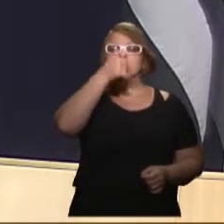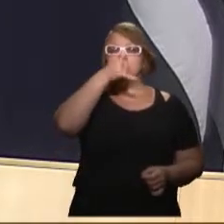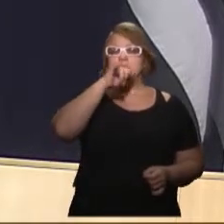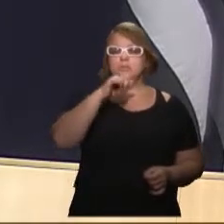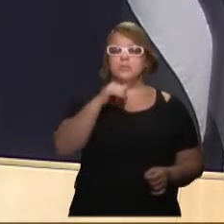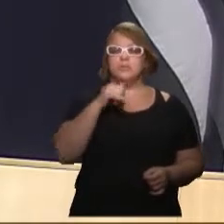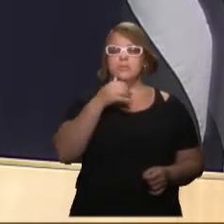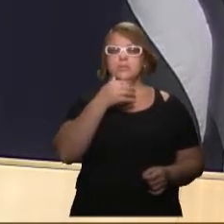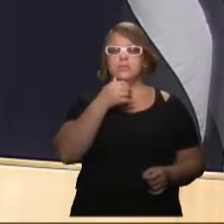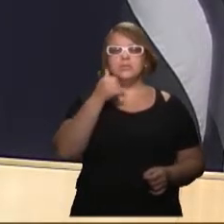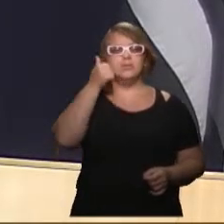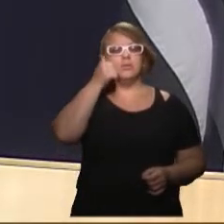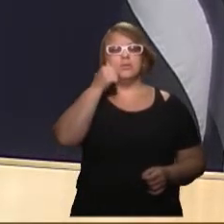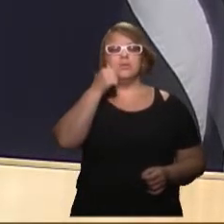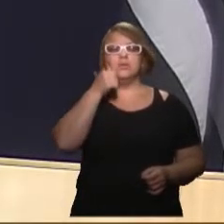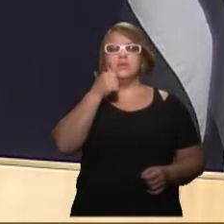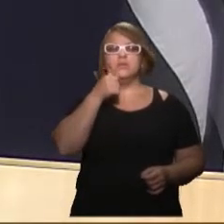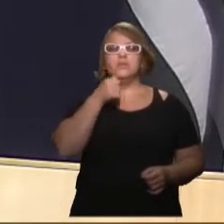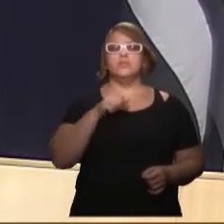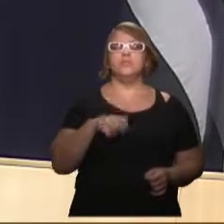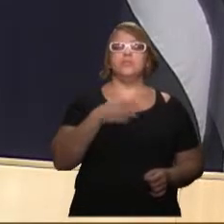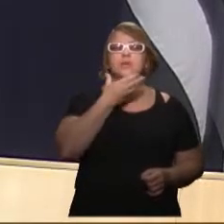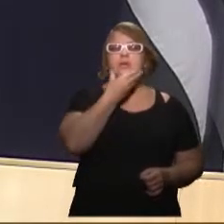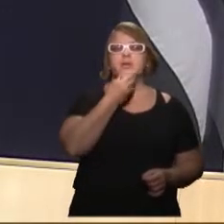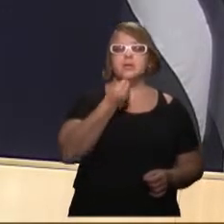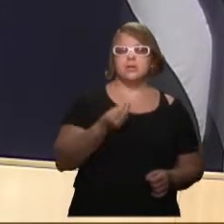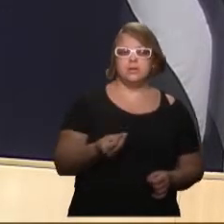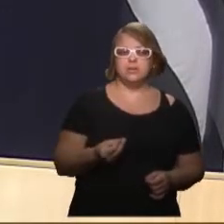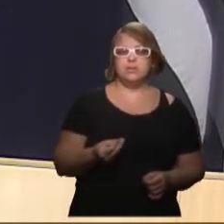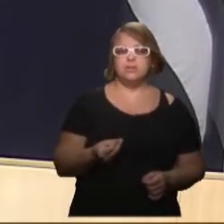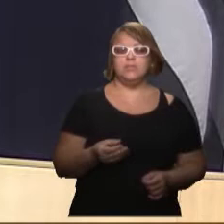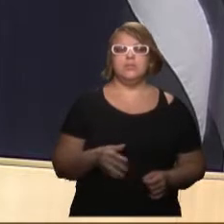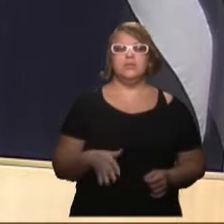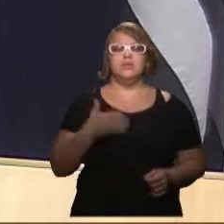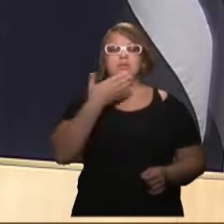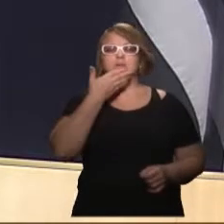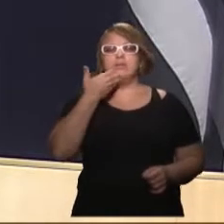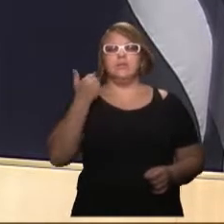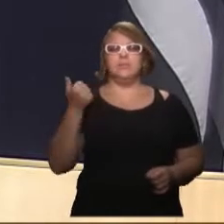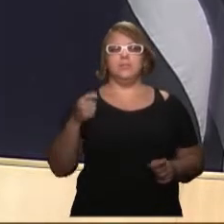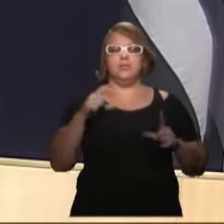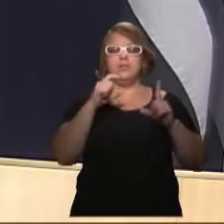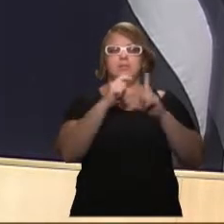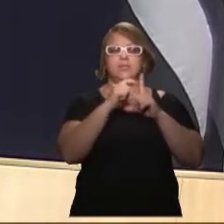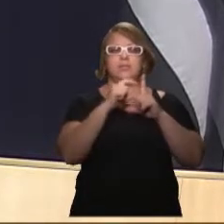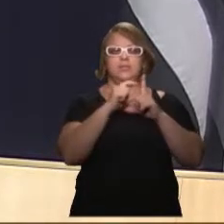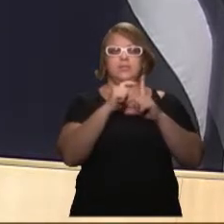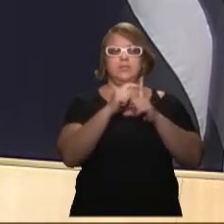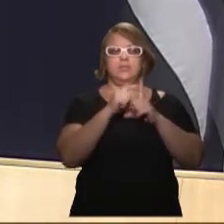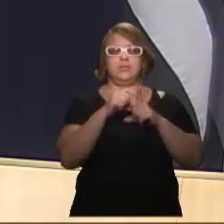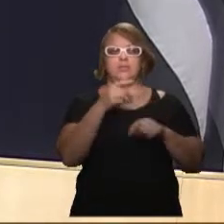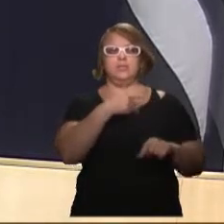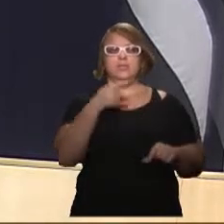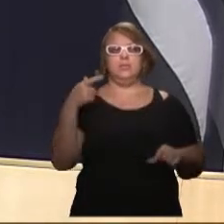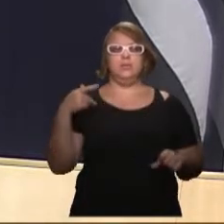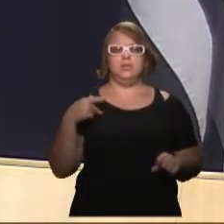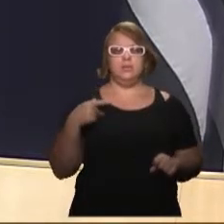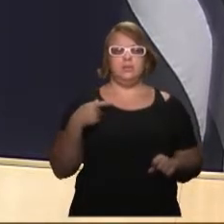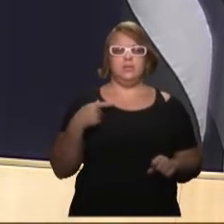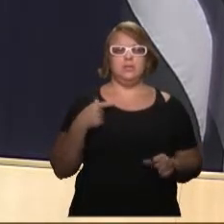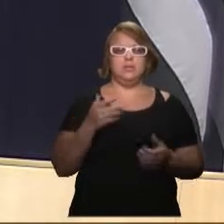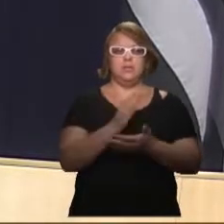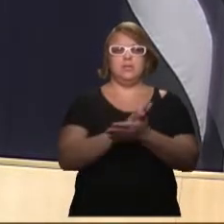mortalidade infantil, melhoria da saúde da gestante, combate à AIDS, à malária e outras